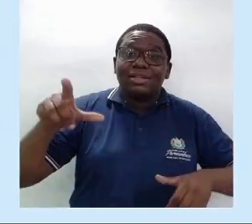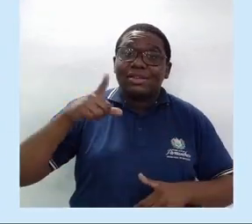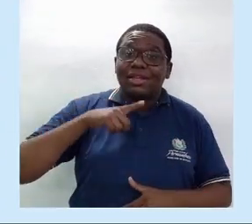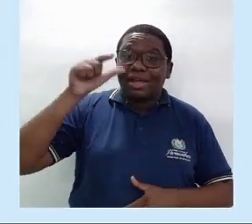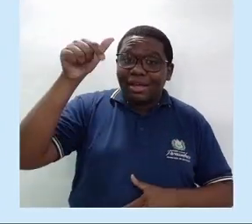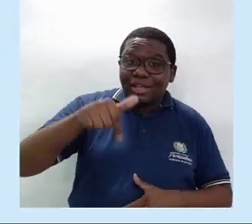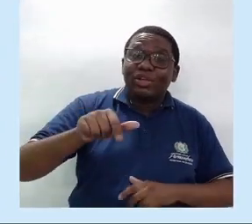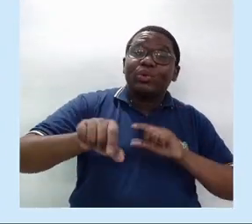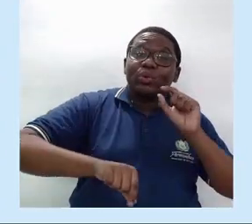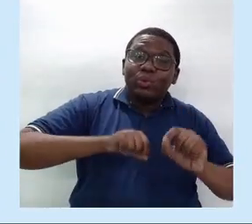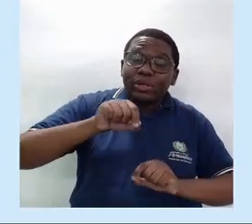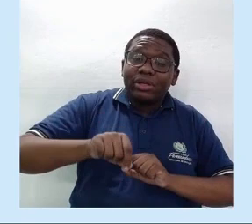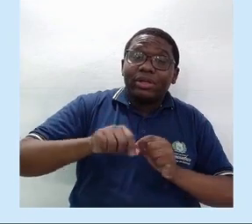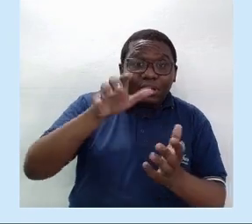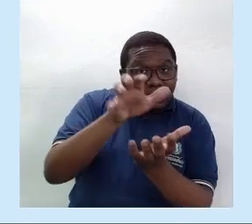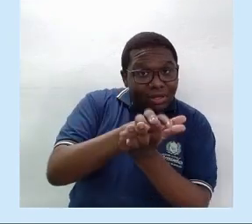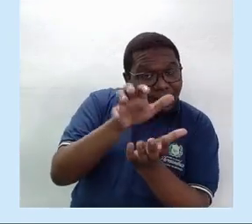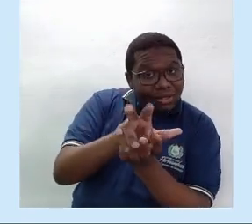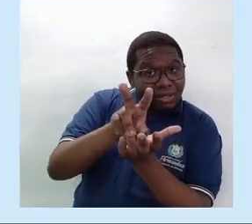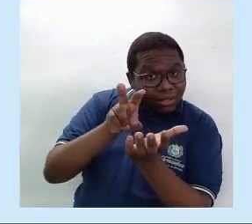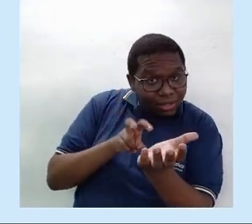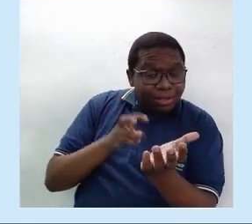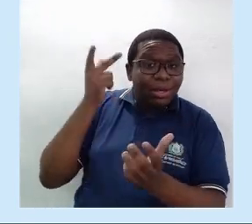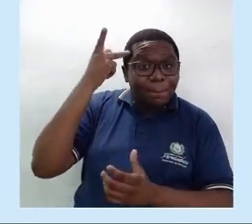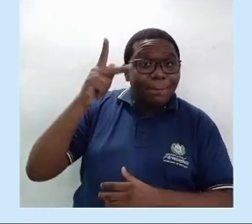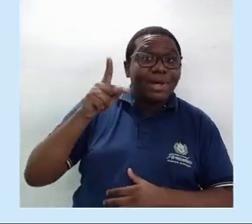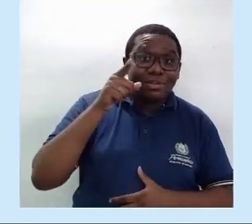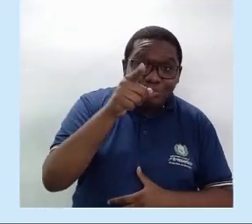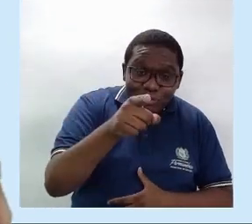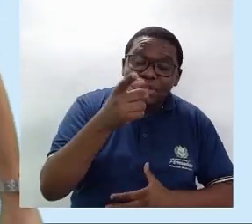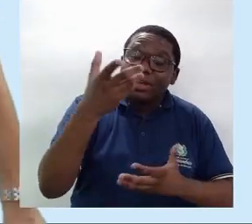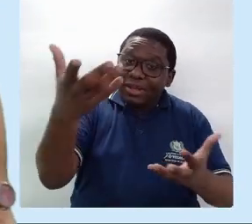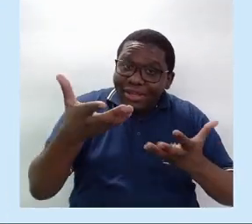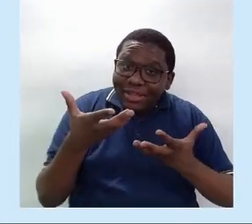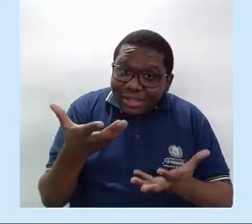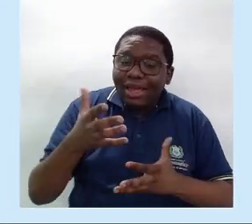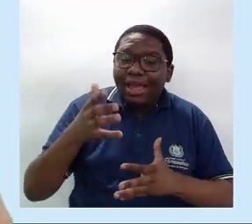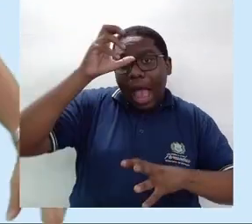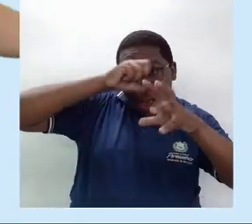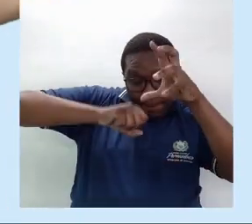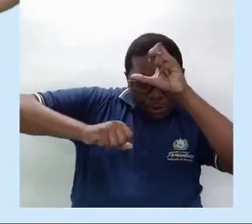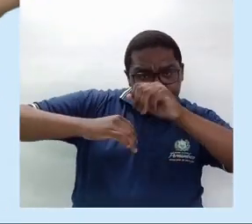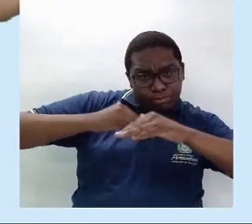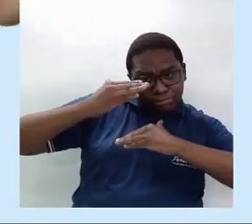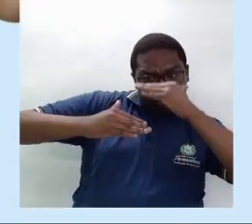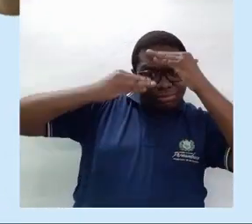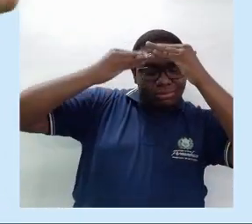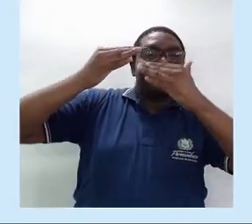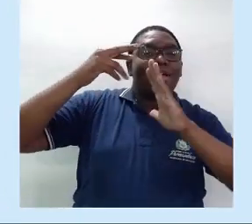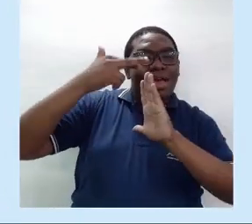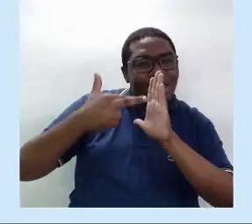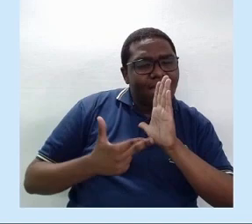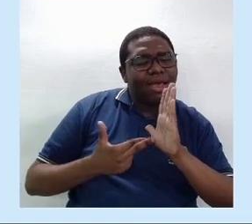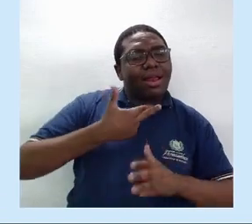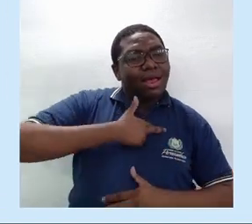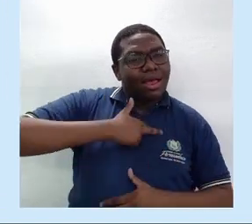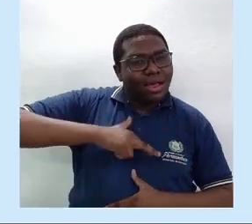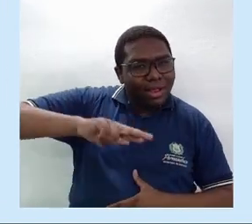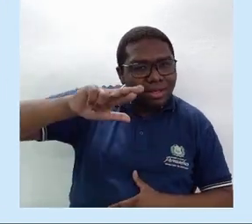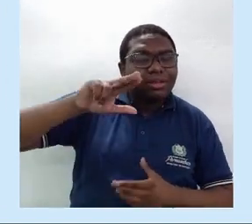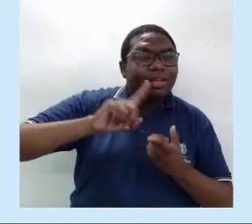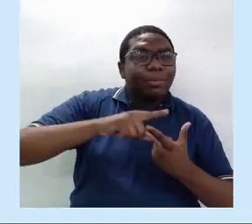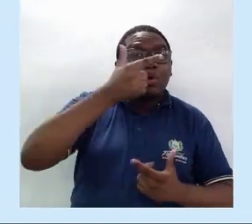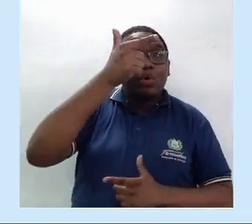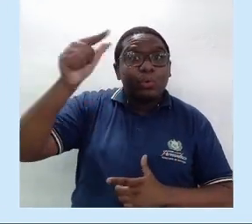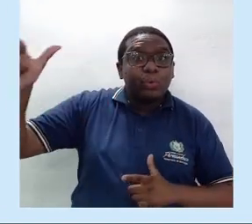o quê? O Educa-PE. Para você, estudante, que quer se aprimorar nas tradições religiosas e em